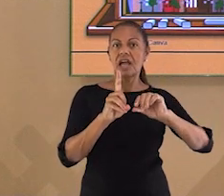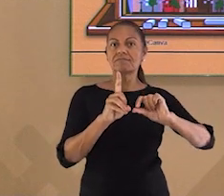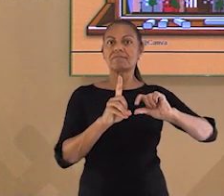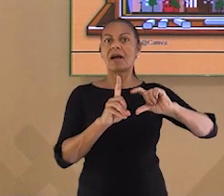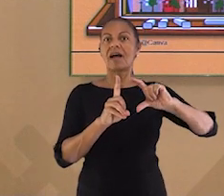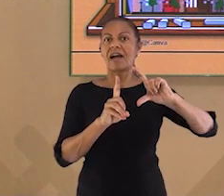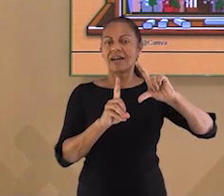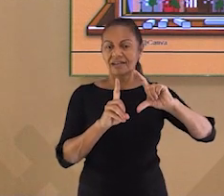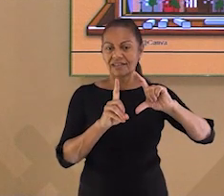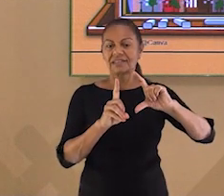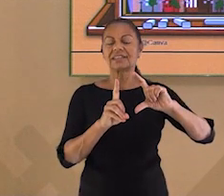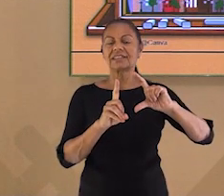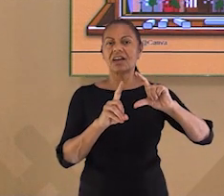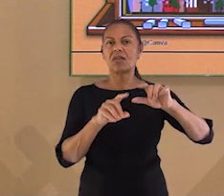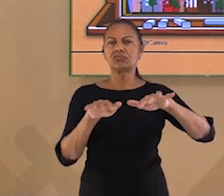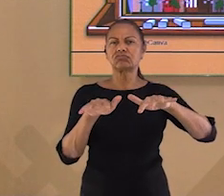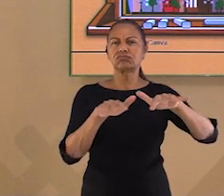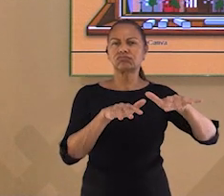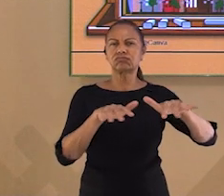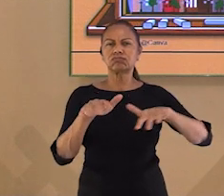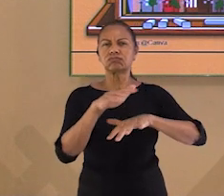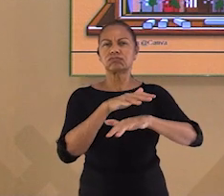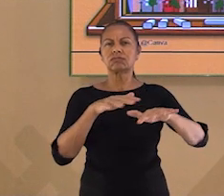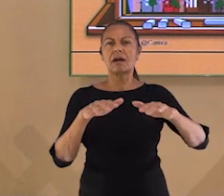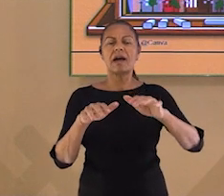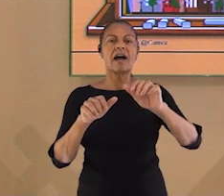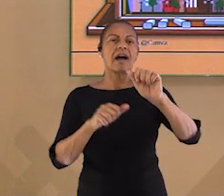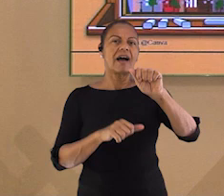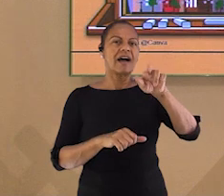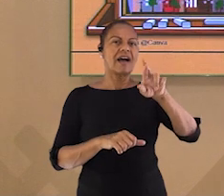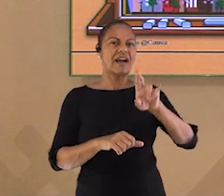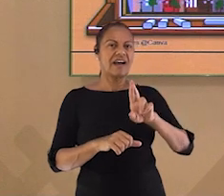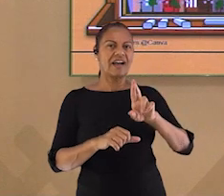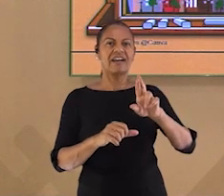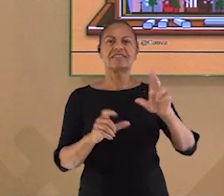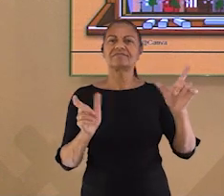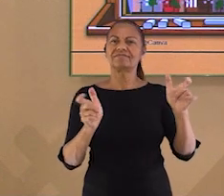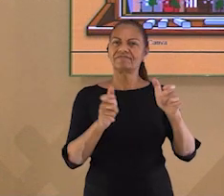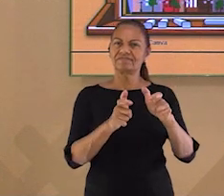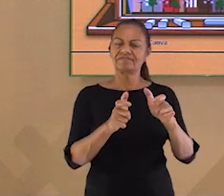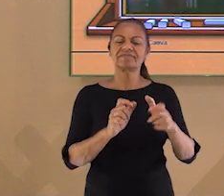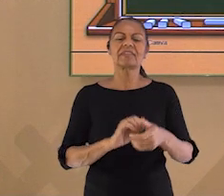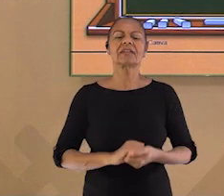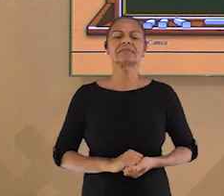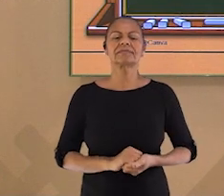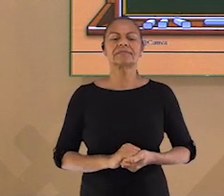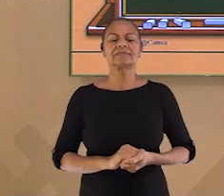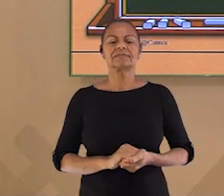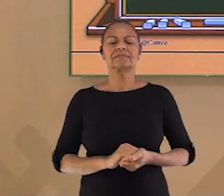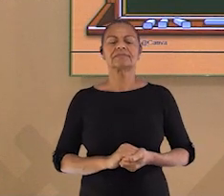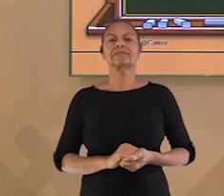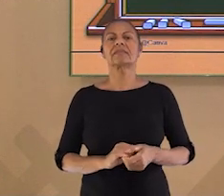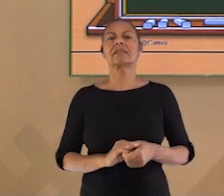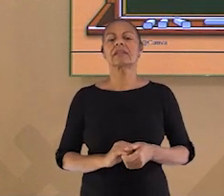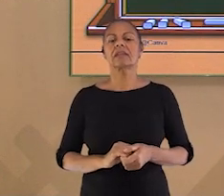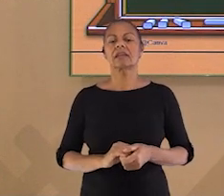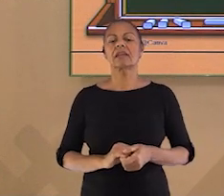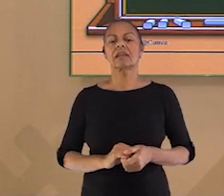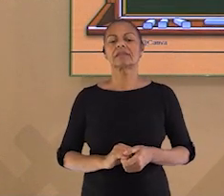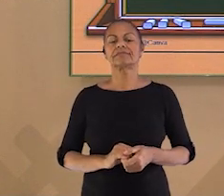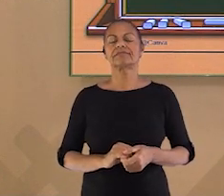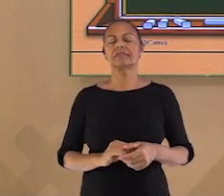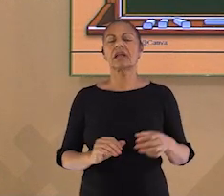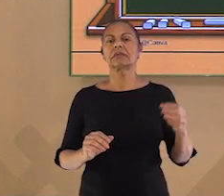desce, dificultando assim a circulação do ar. Vamos então para a nossa última questão. A última questão